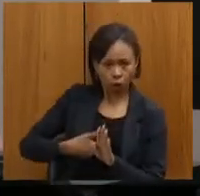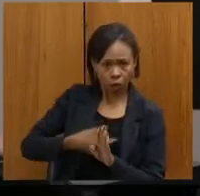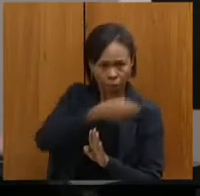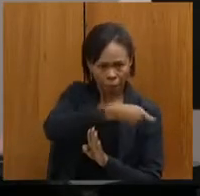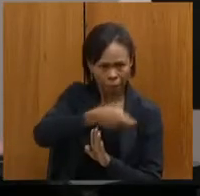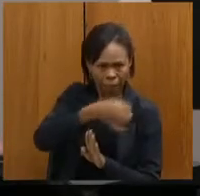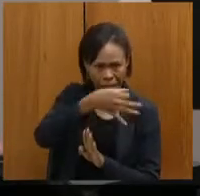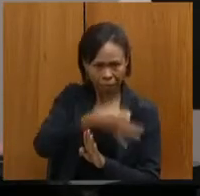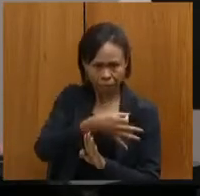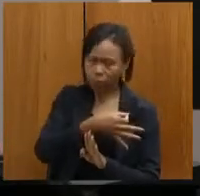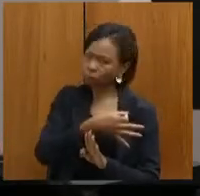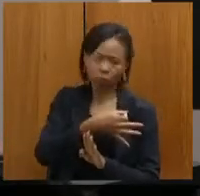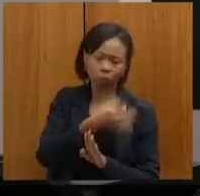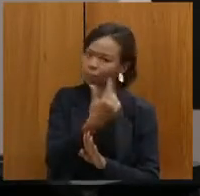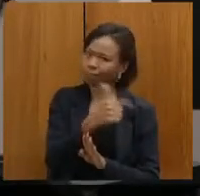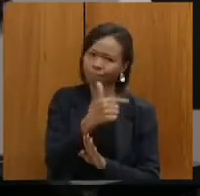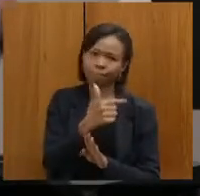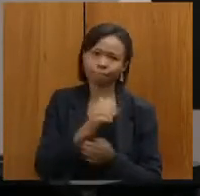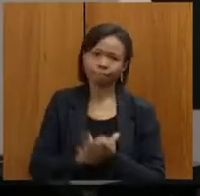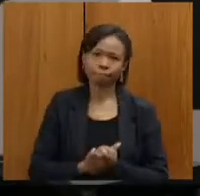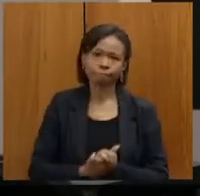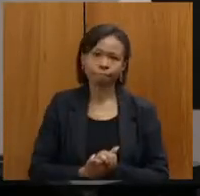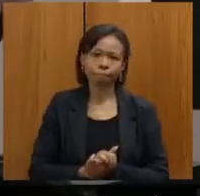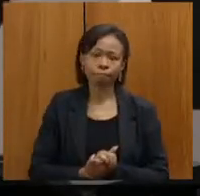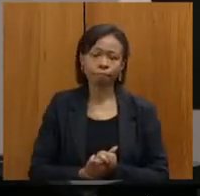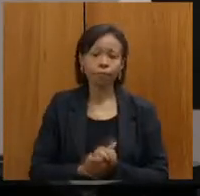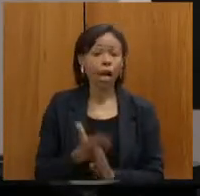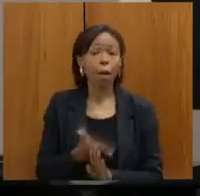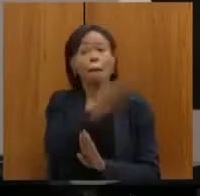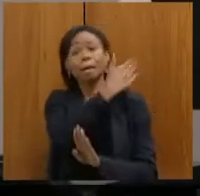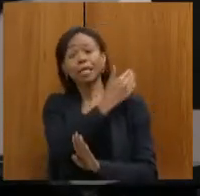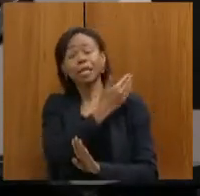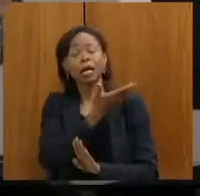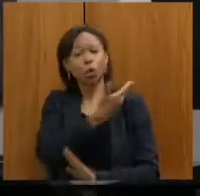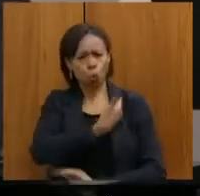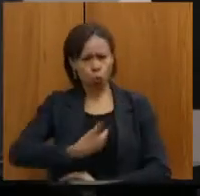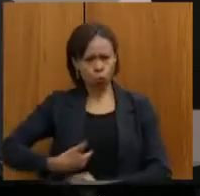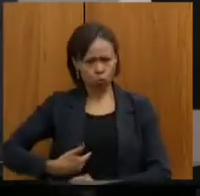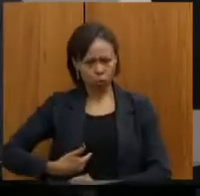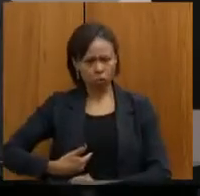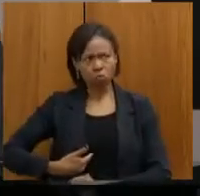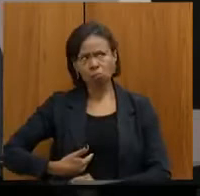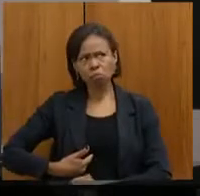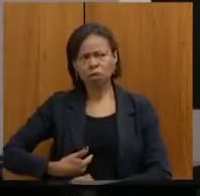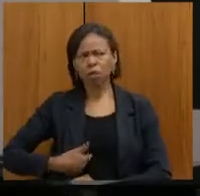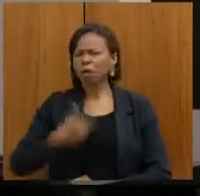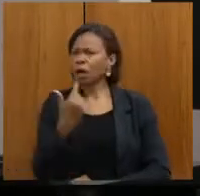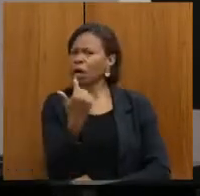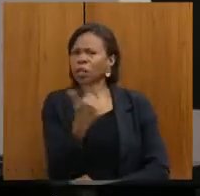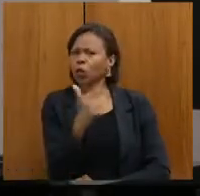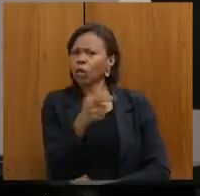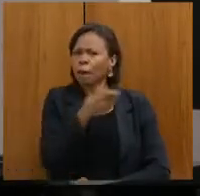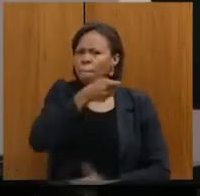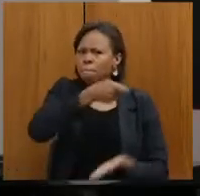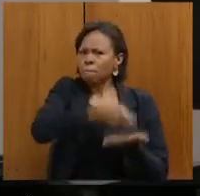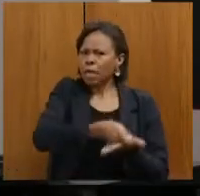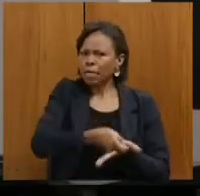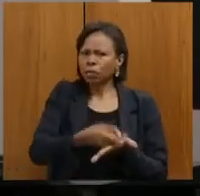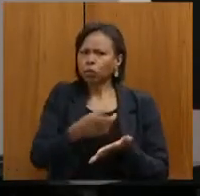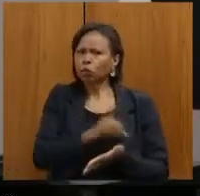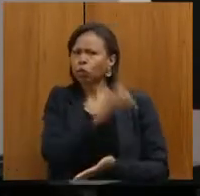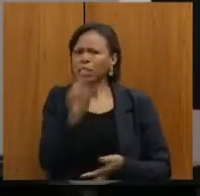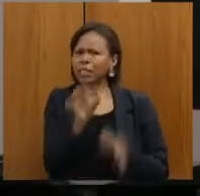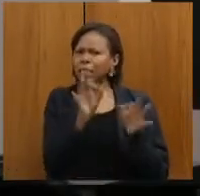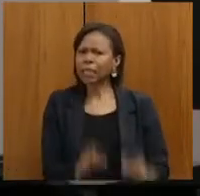e não não andava E aí lá nesse governo passado que este governo passado o que não dá não dava com as suas contas em